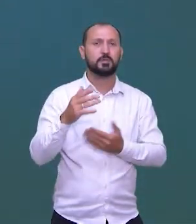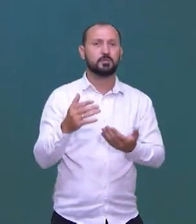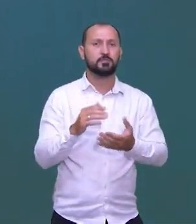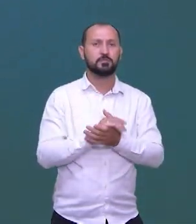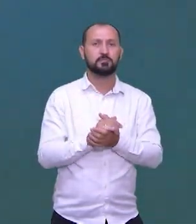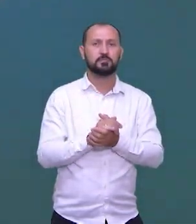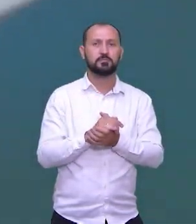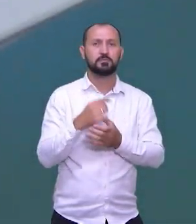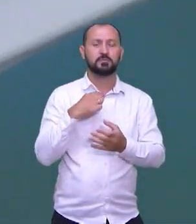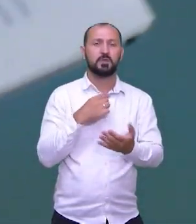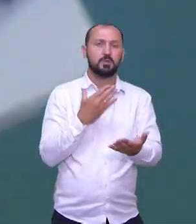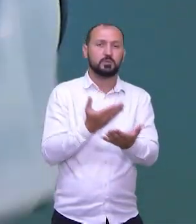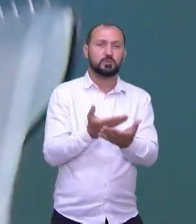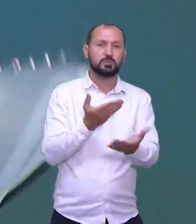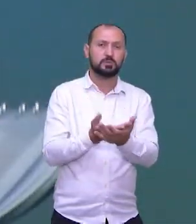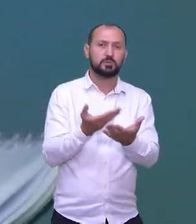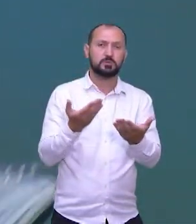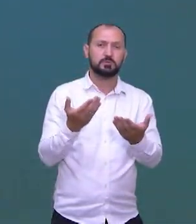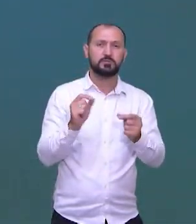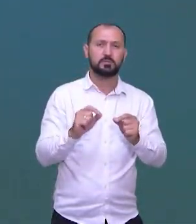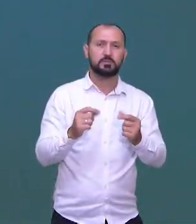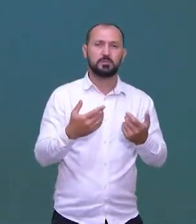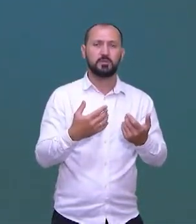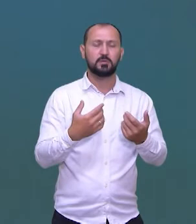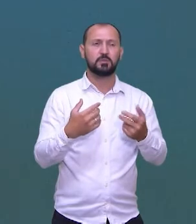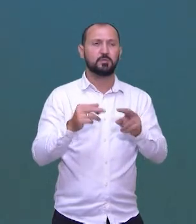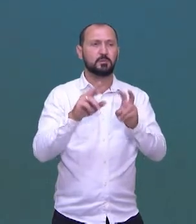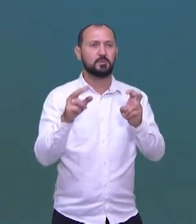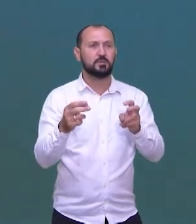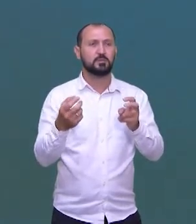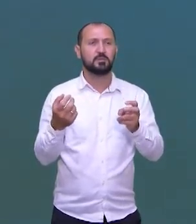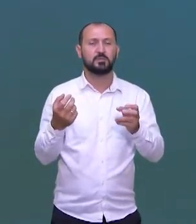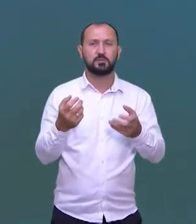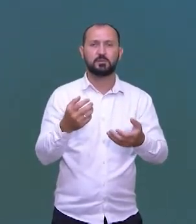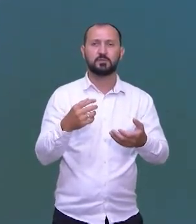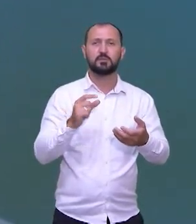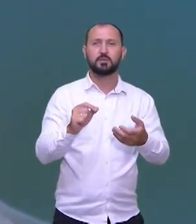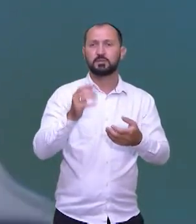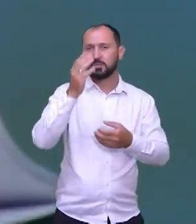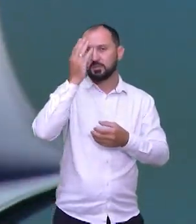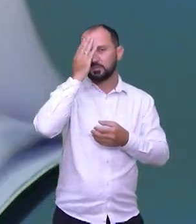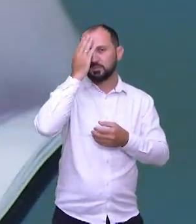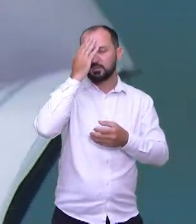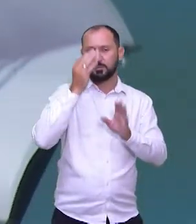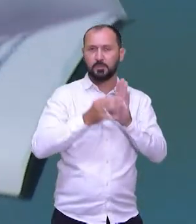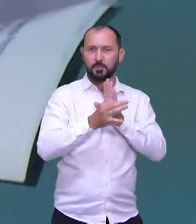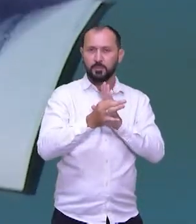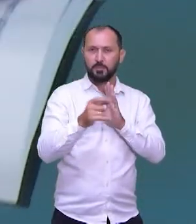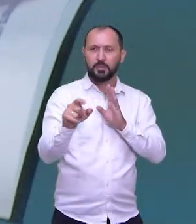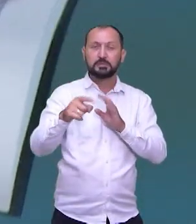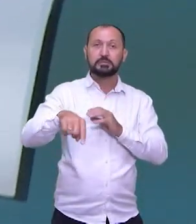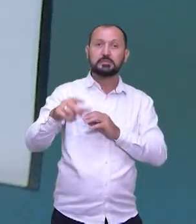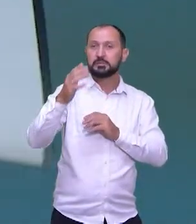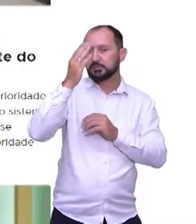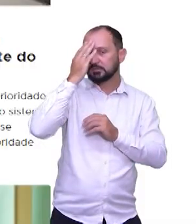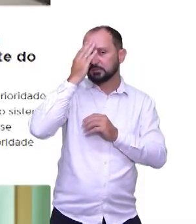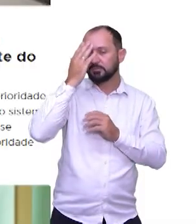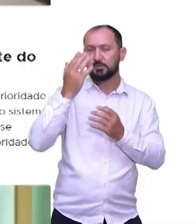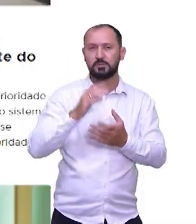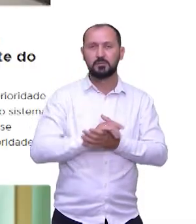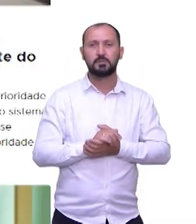aprofundar mais, quem estiver estudando para alguma questão tributária e quiser saber a proposta que vocês